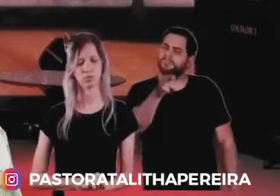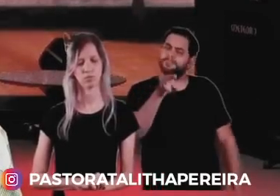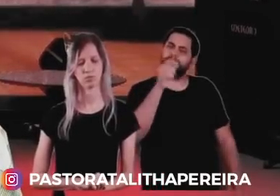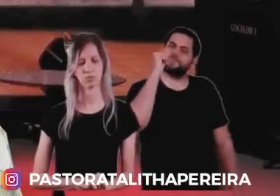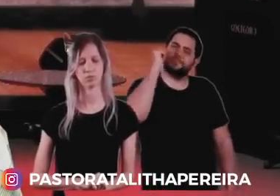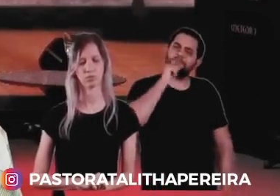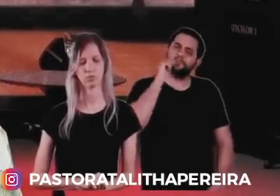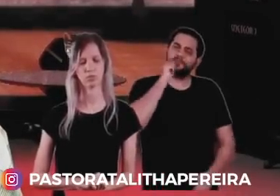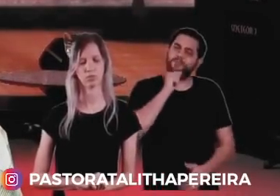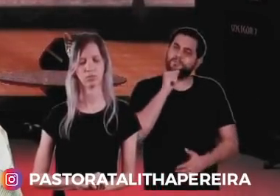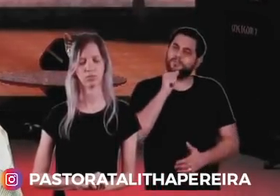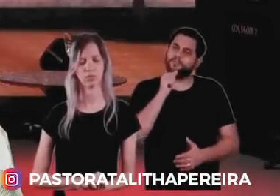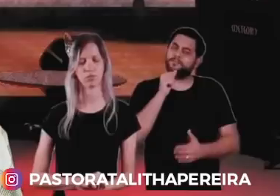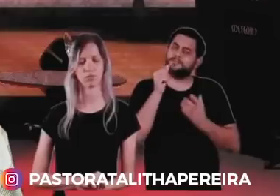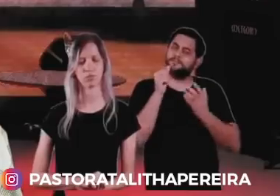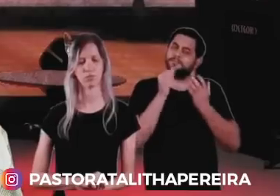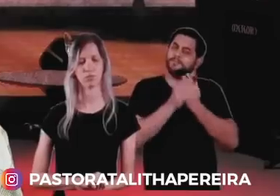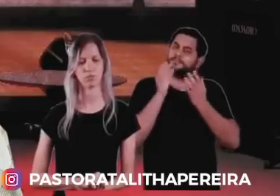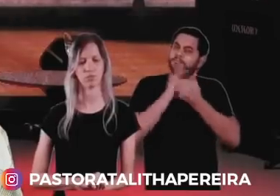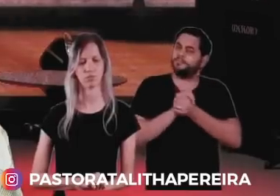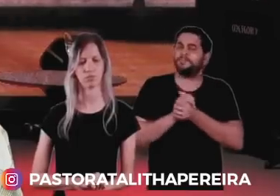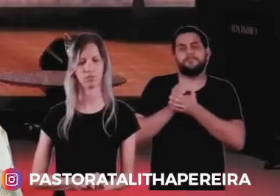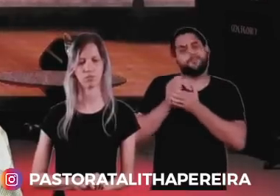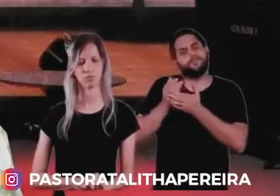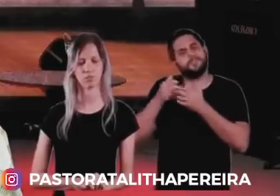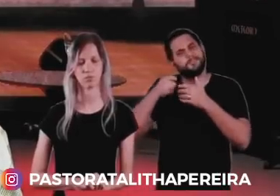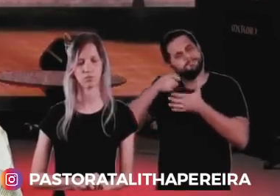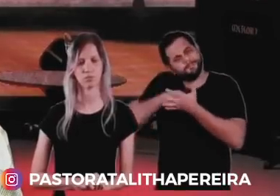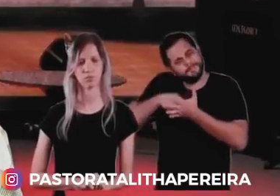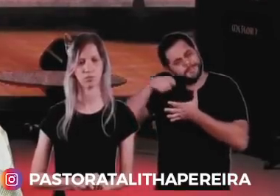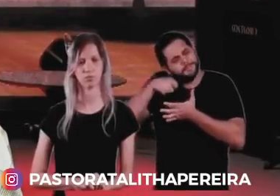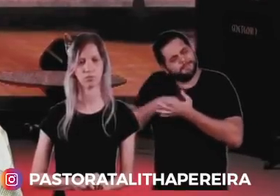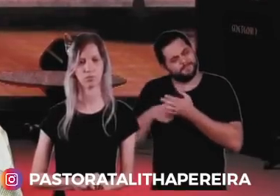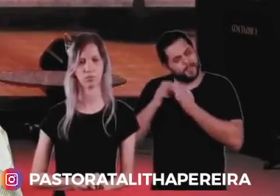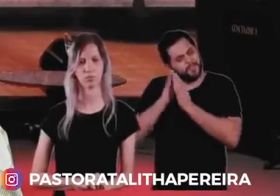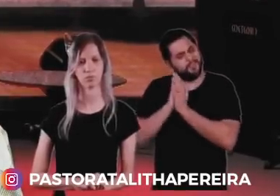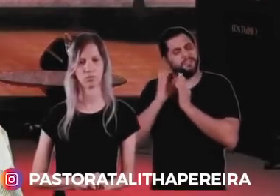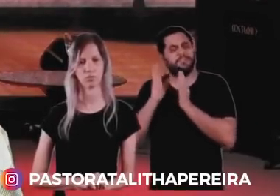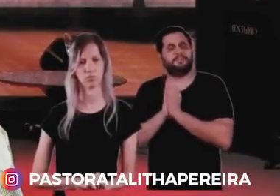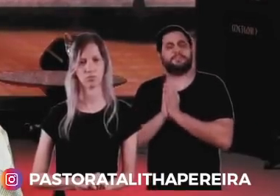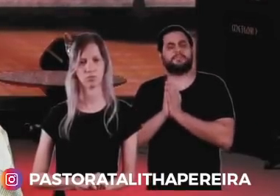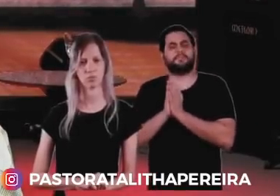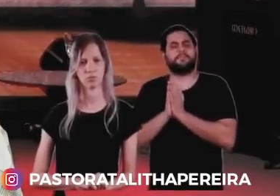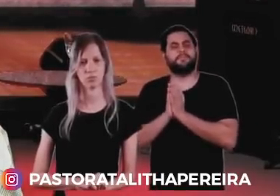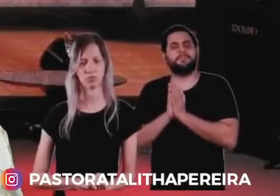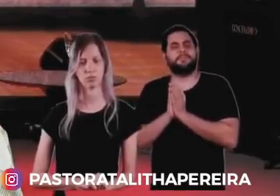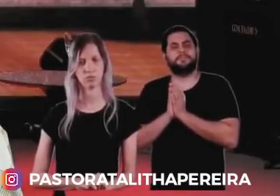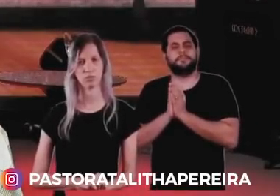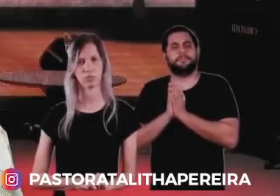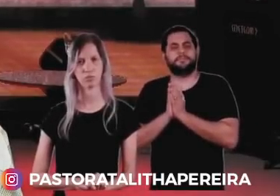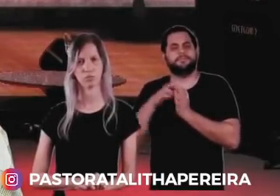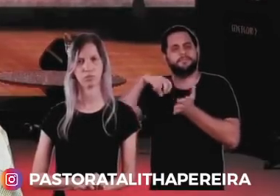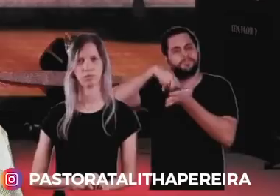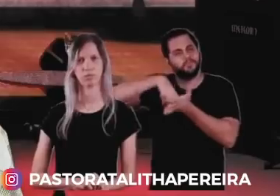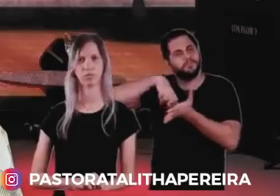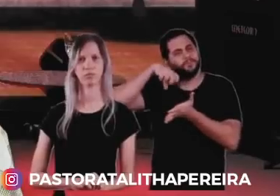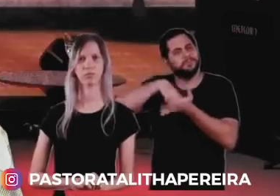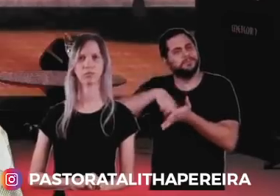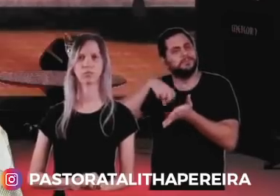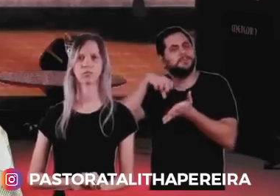mulher, esposa, que esteja pagando um preço alto de oração, de joelho no